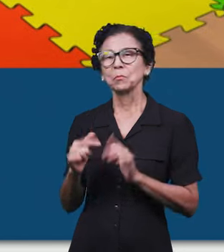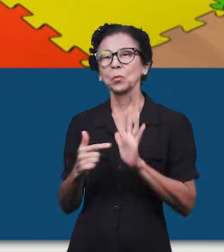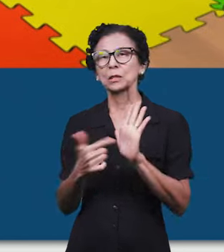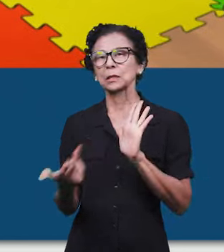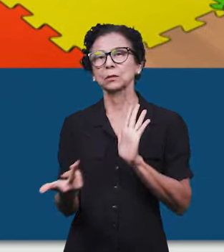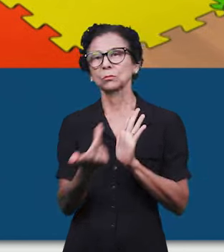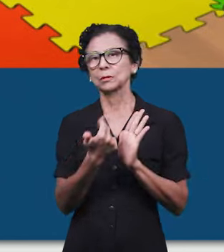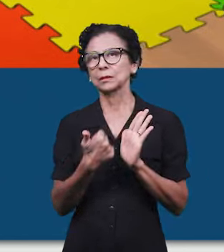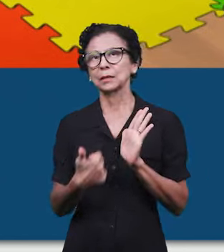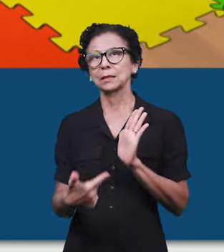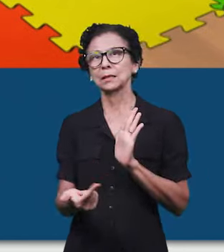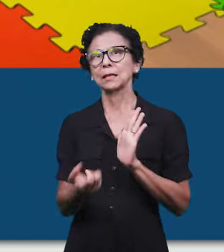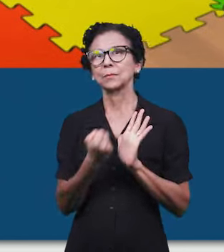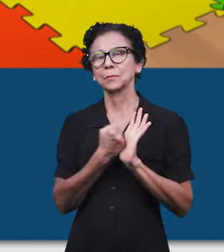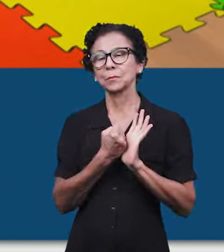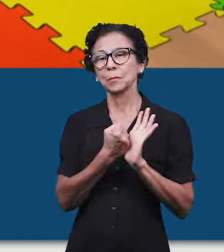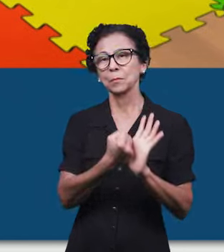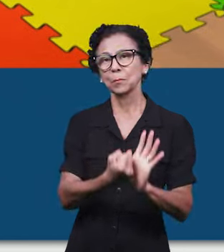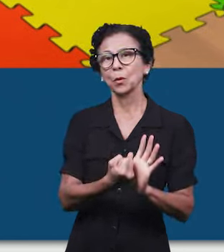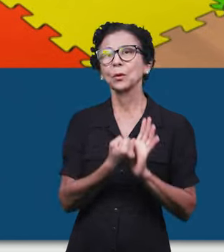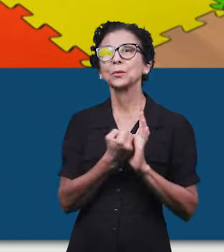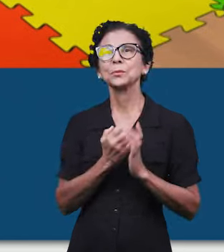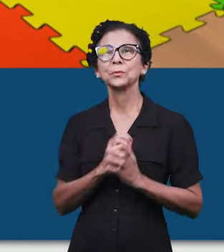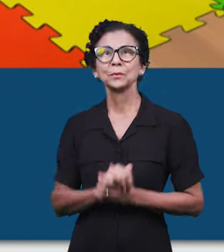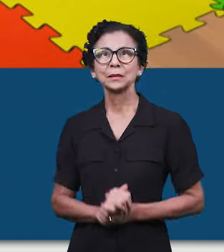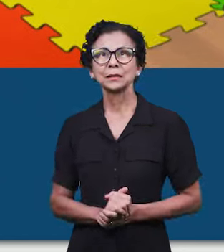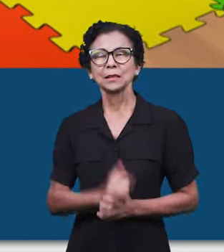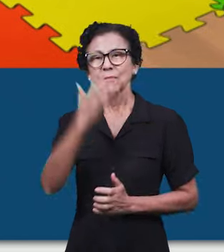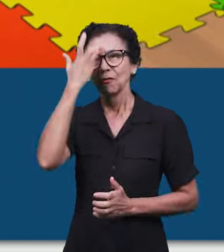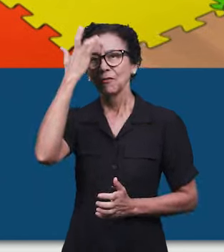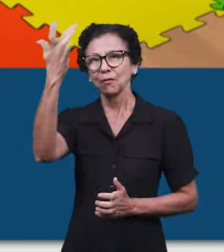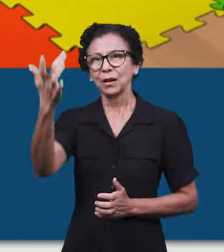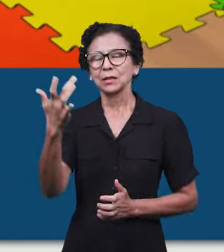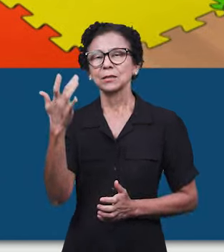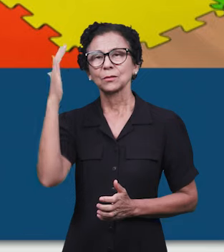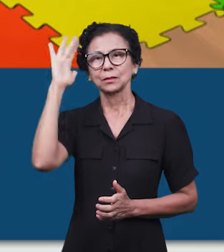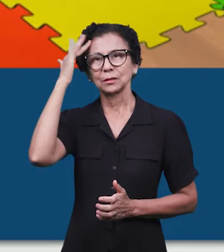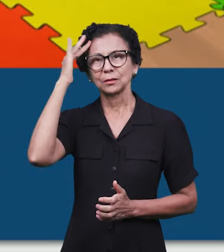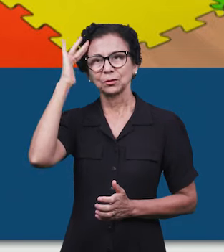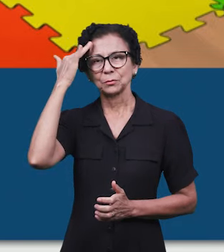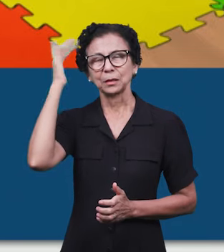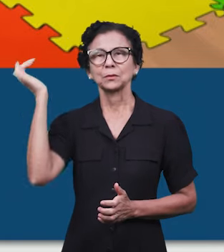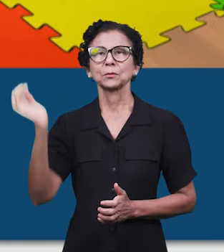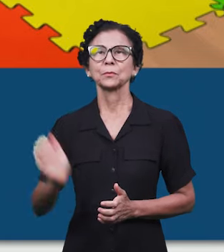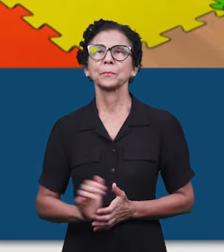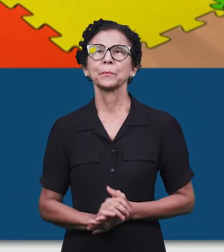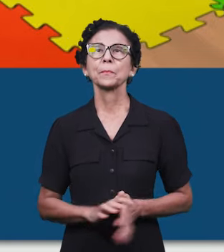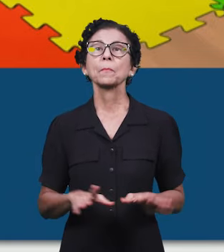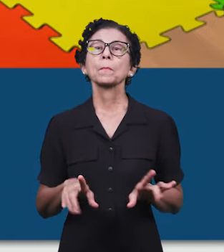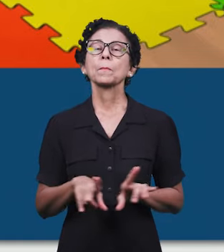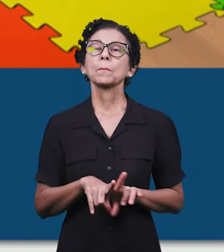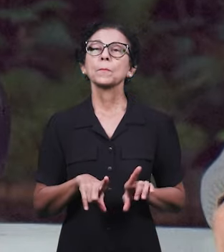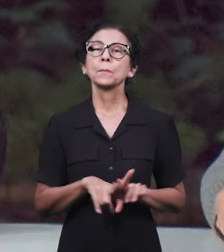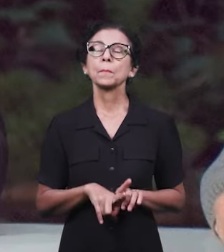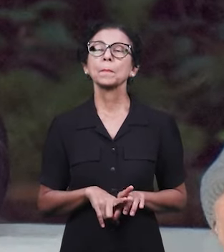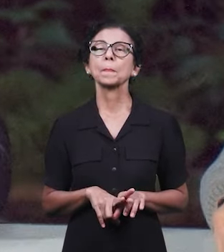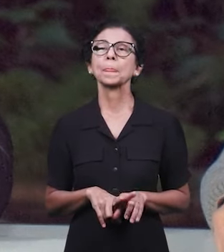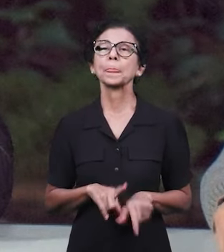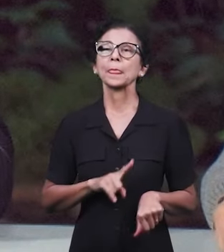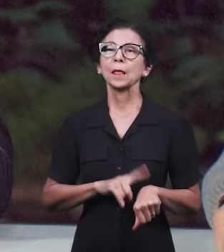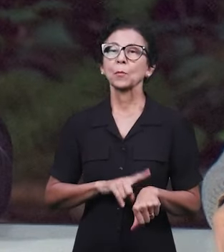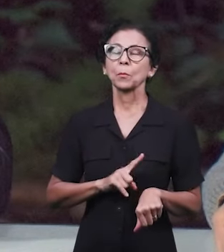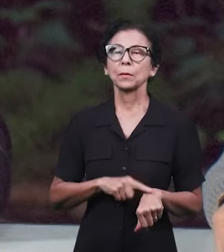suas classes, nós podemos estar levando eles ali a ter o contato com a palavra de Deus. Mas bem